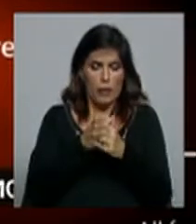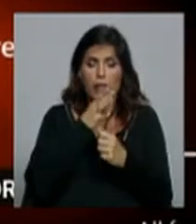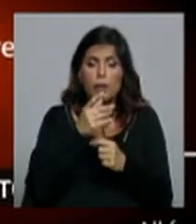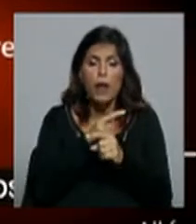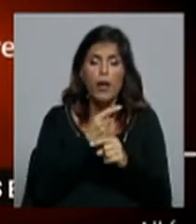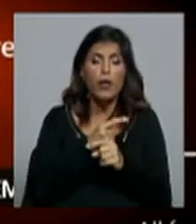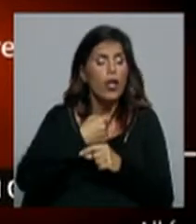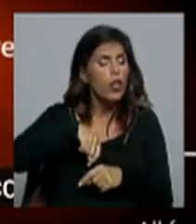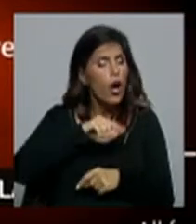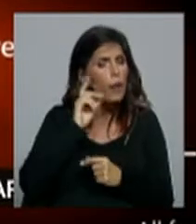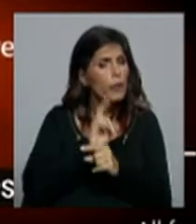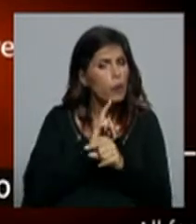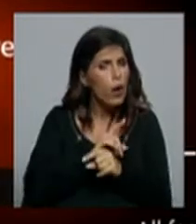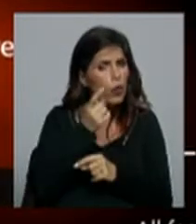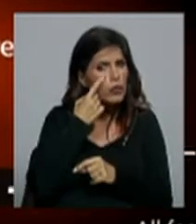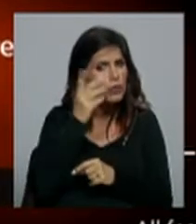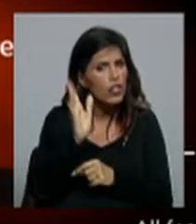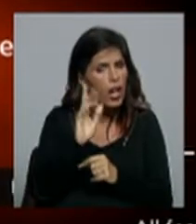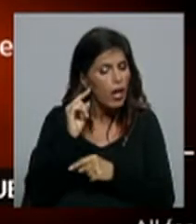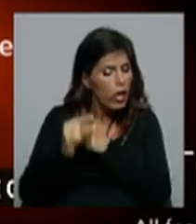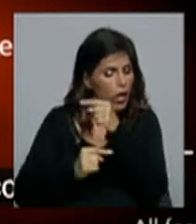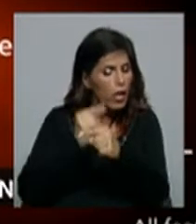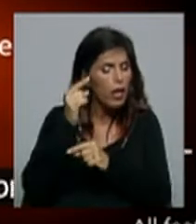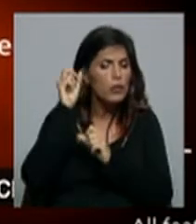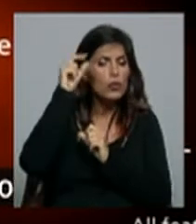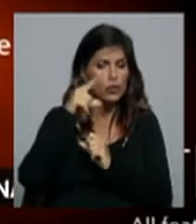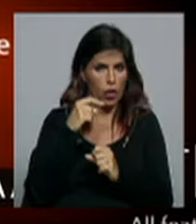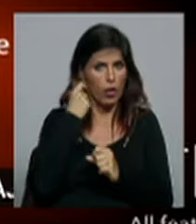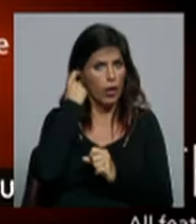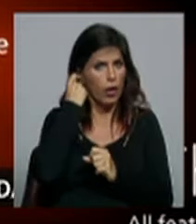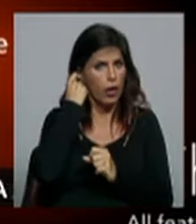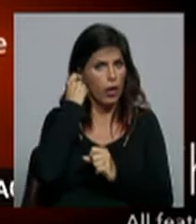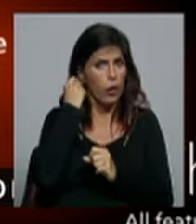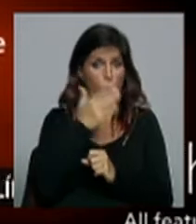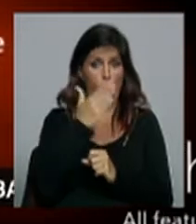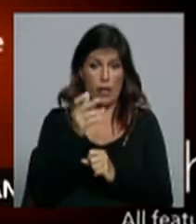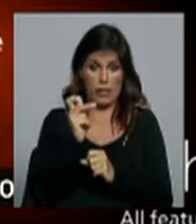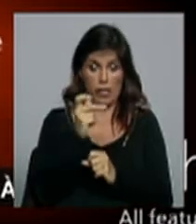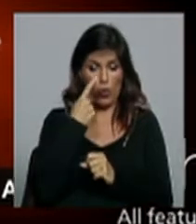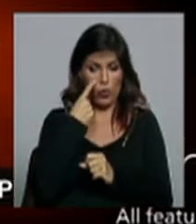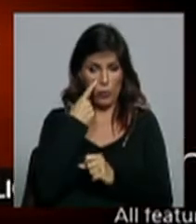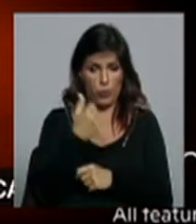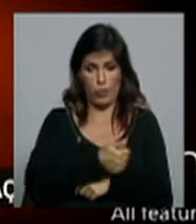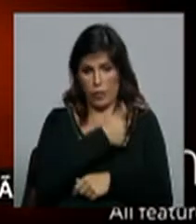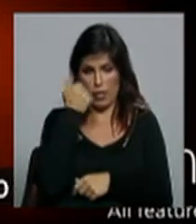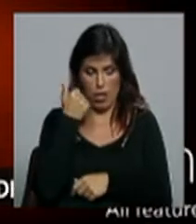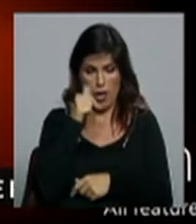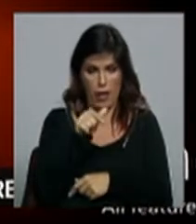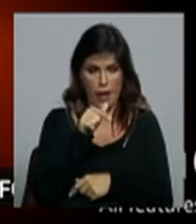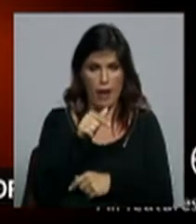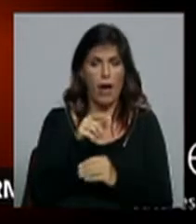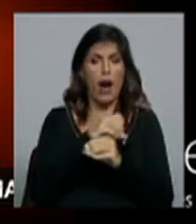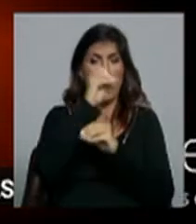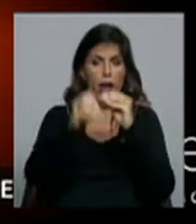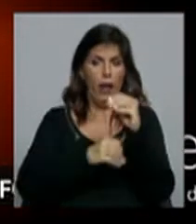estamos habituados, já conhecemos o ciclo solar, aquele mais conhecido é aquele de 11 anos, aquele que nós conhecemos do ciclo magnético do Sol, mas